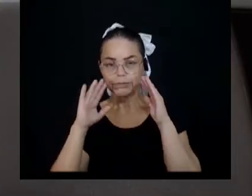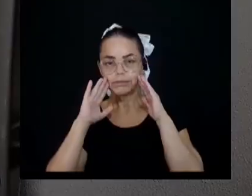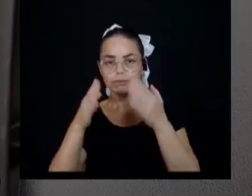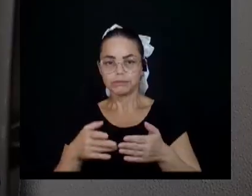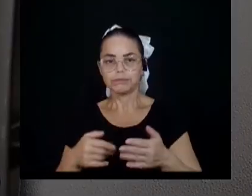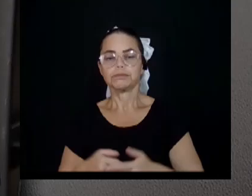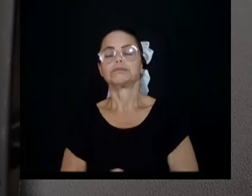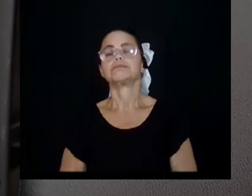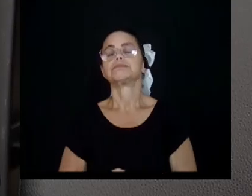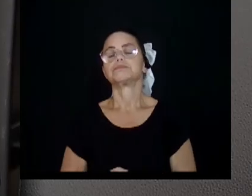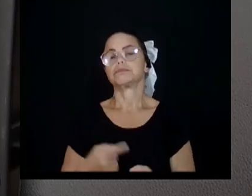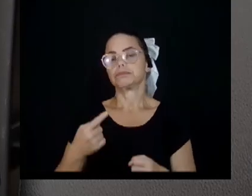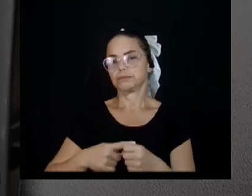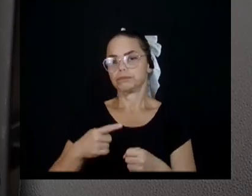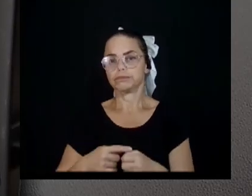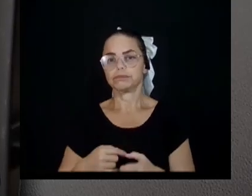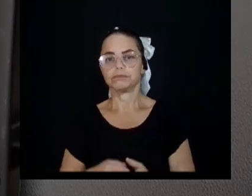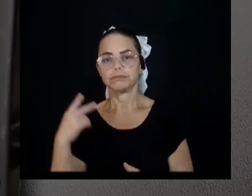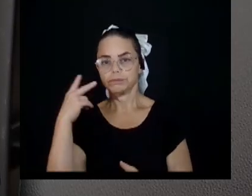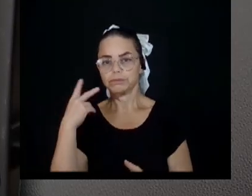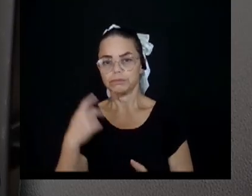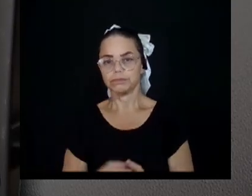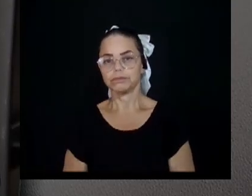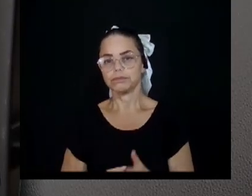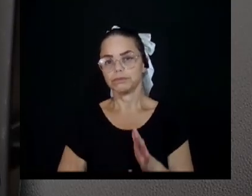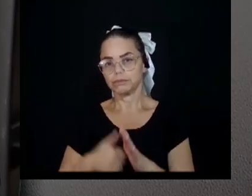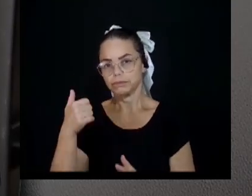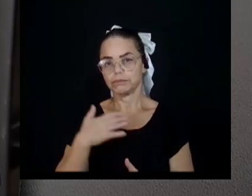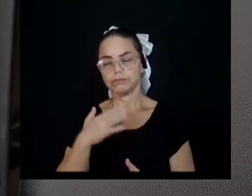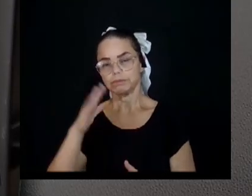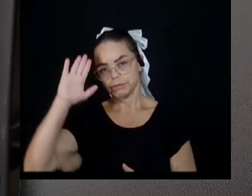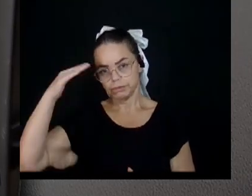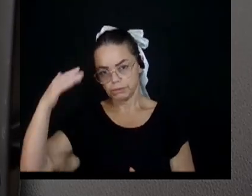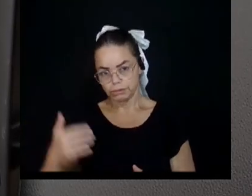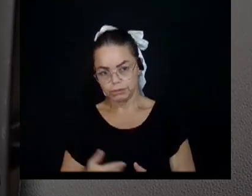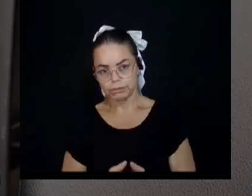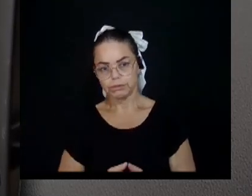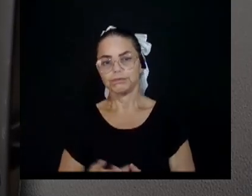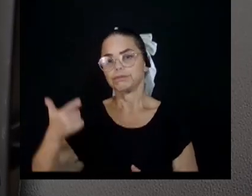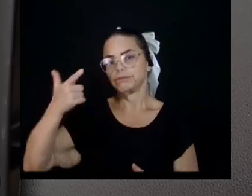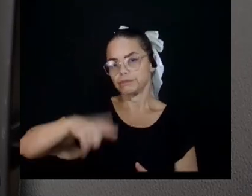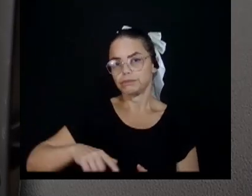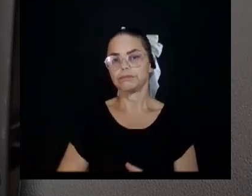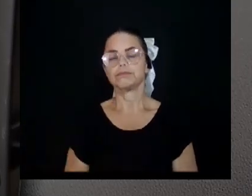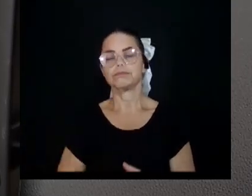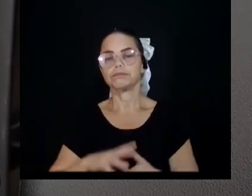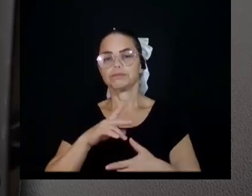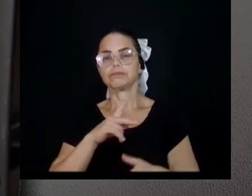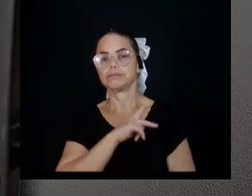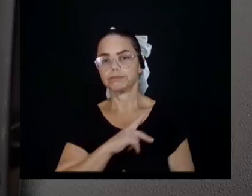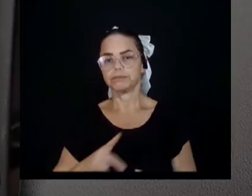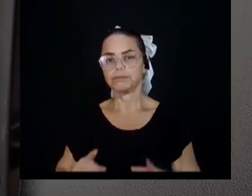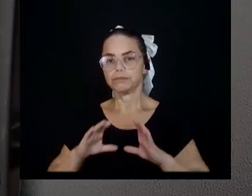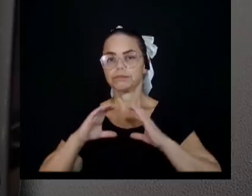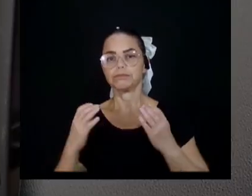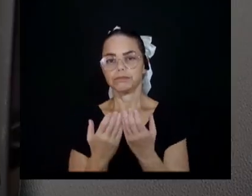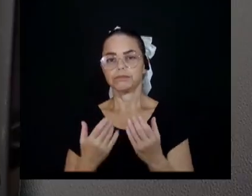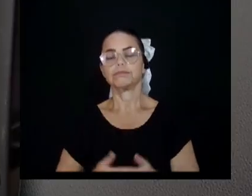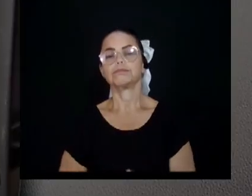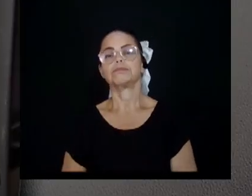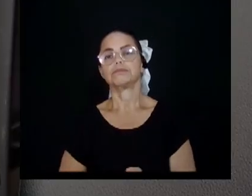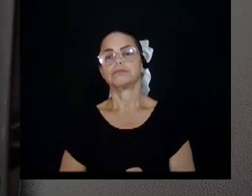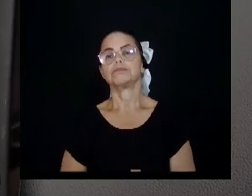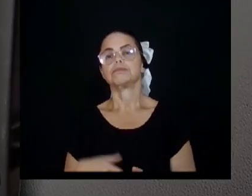vereador? Olha, primeiro que para mim é uma honra novamente presidir essa comissão. Já tive em uma outra oportunidade presidindo